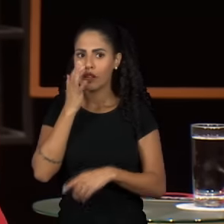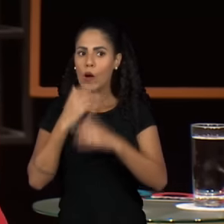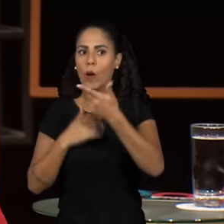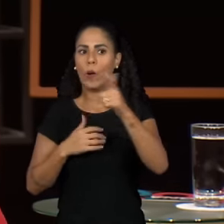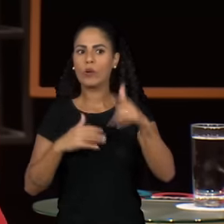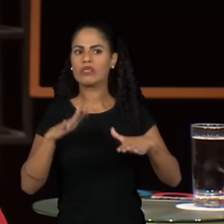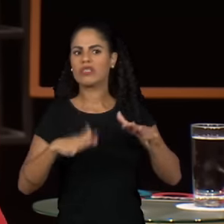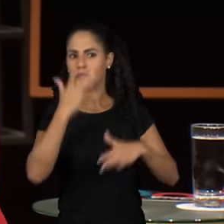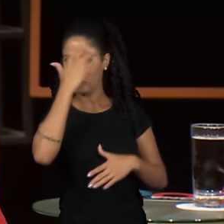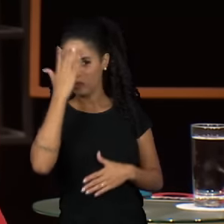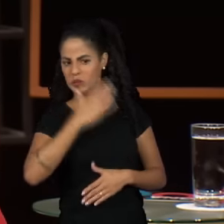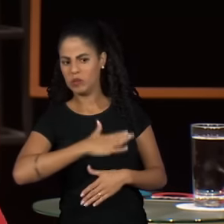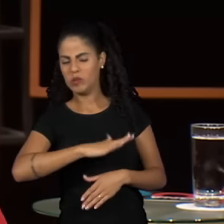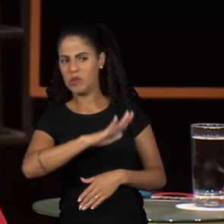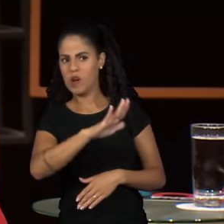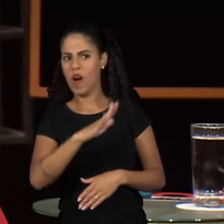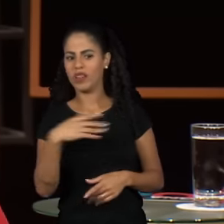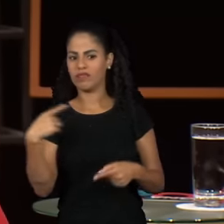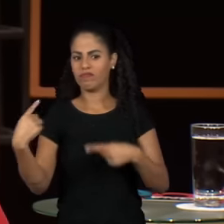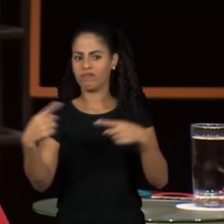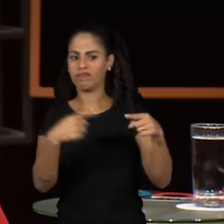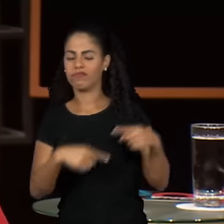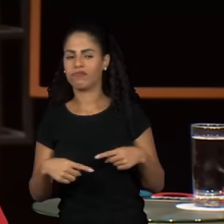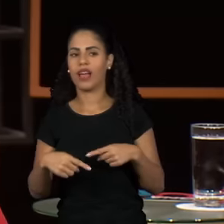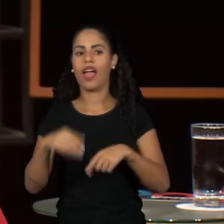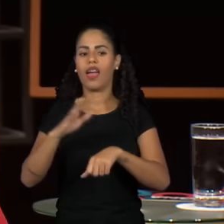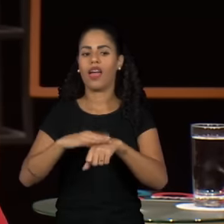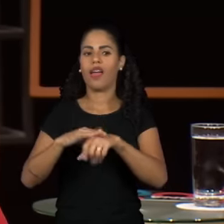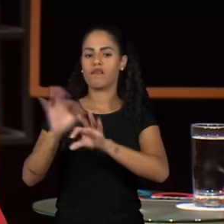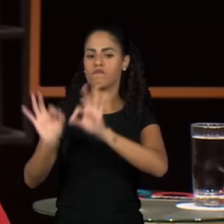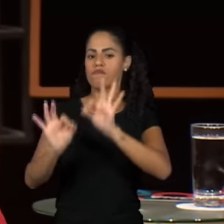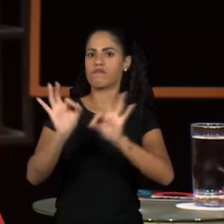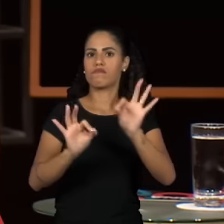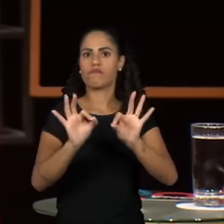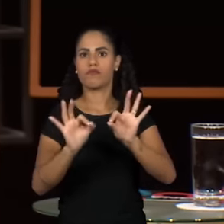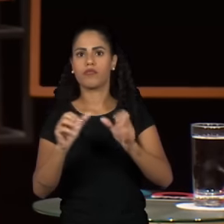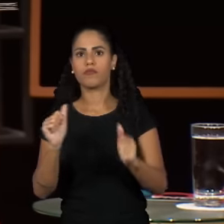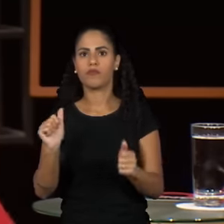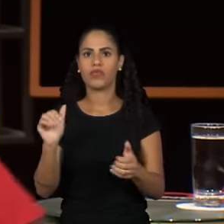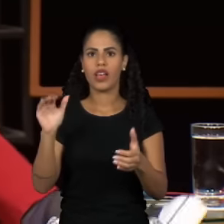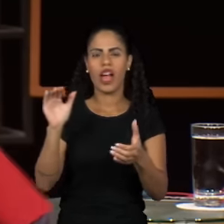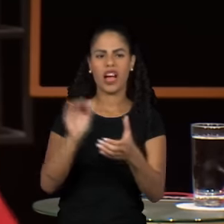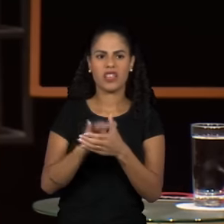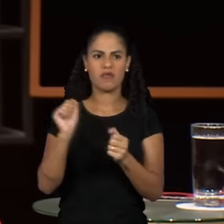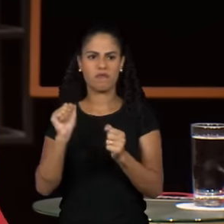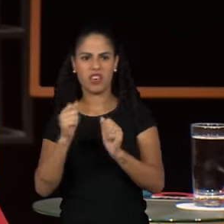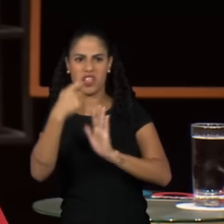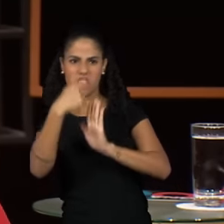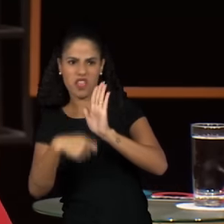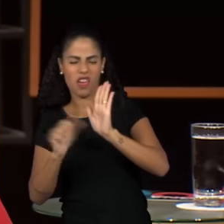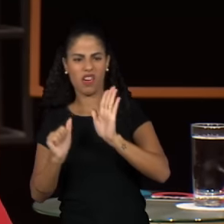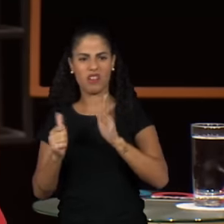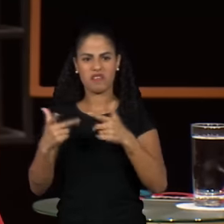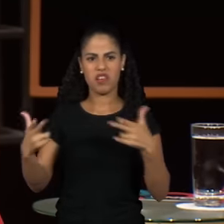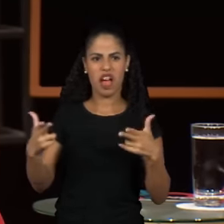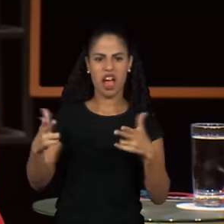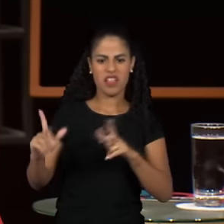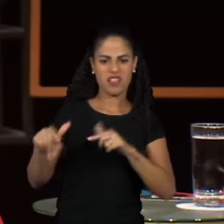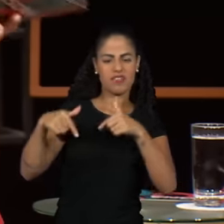por outros, né? Muito polêmico. Ele desenvolve trabalhos onde há um descasamento entre texto e ação, onde